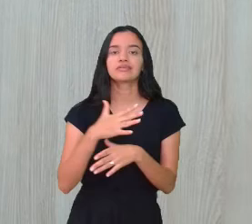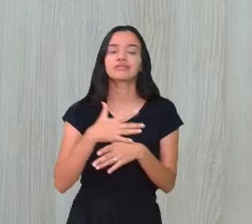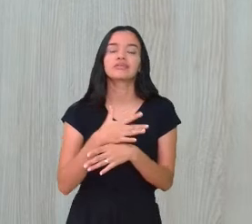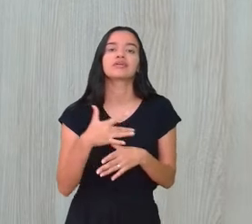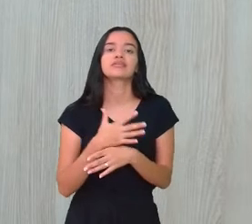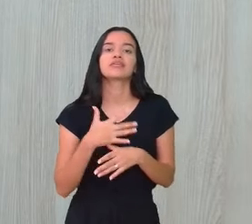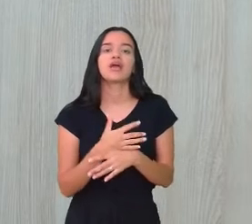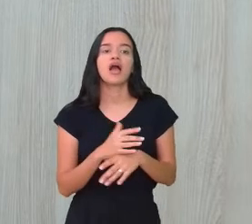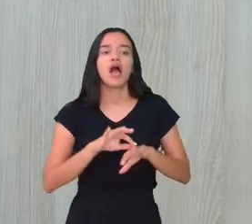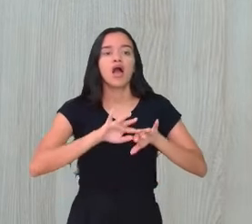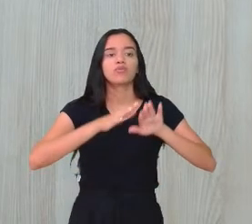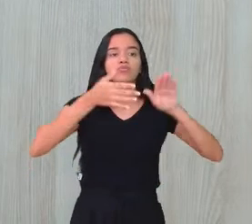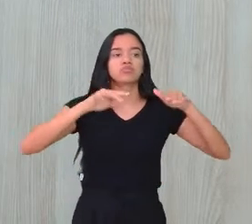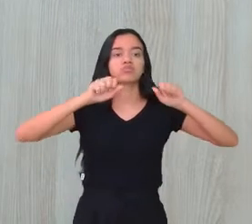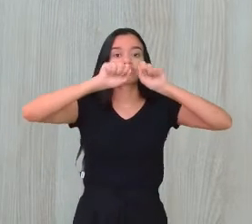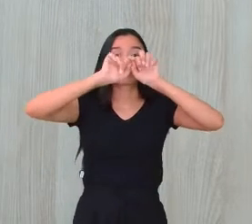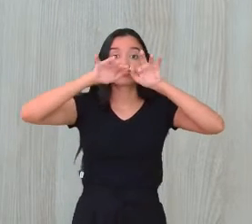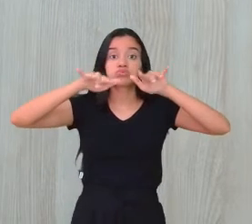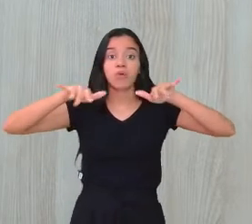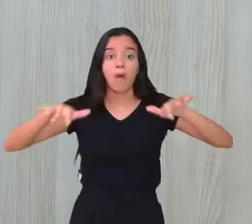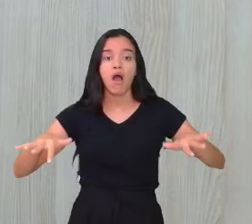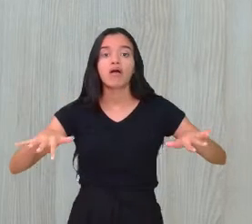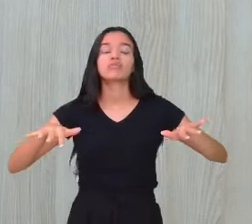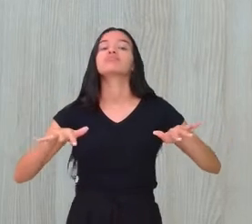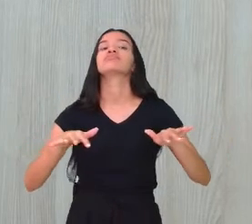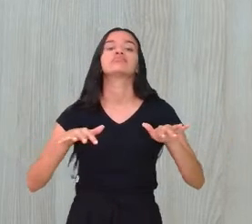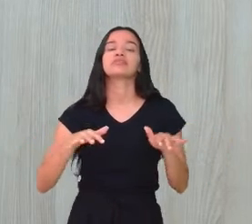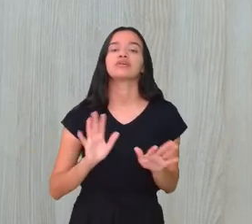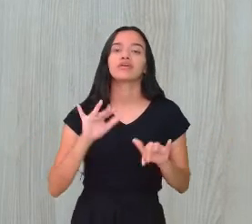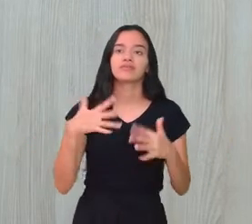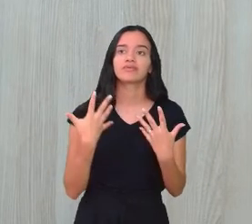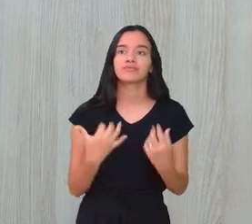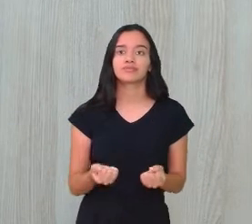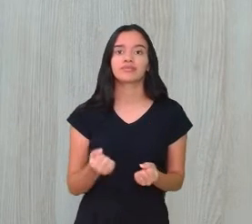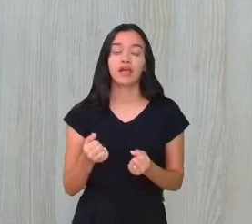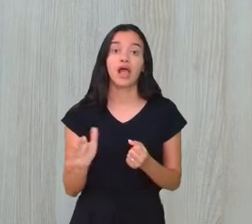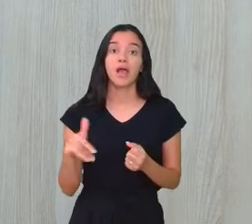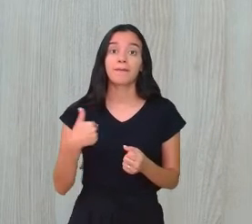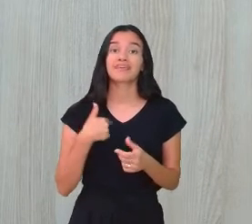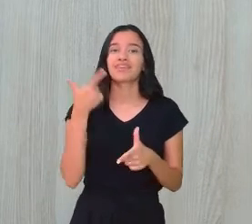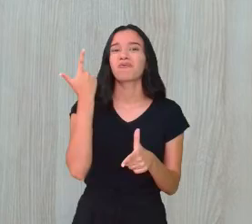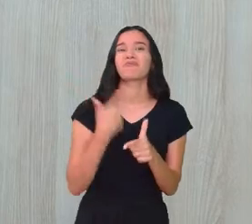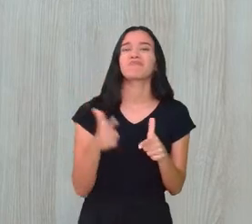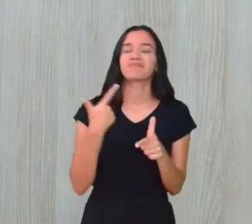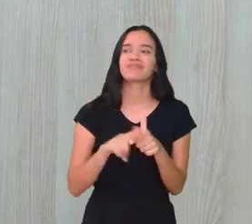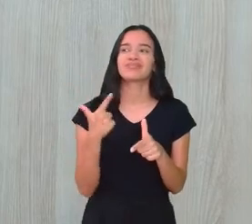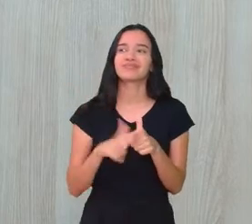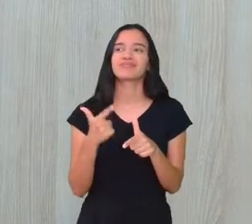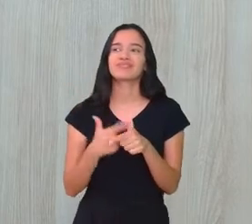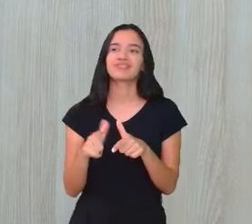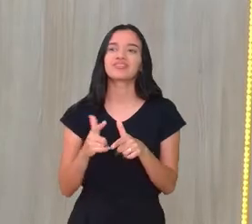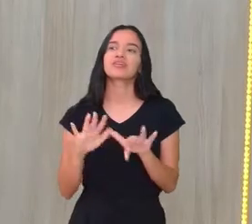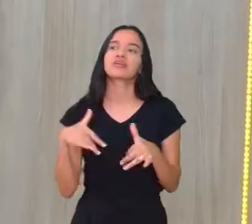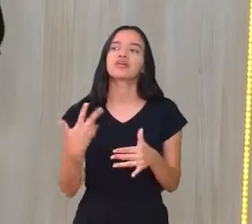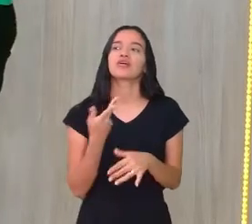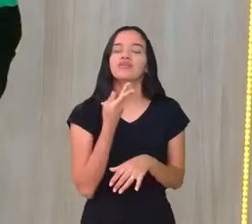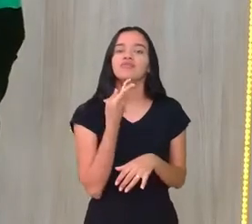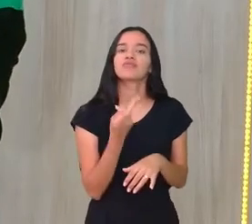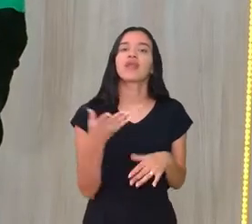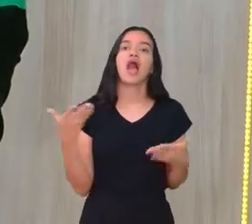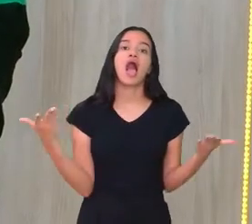alta, a gente vê logo na internet, né? Maré alta, aí, vixe Maria, vamos ver se vai alagar tudo aqui, porque dá um problema danado. Né? Pronto, falando nisso, a gente vai